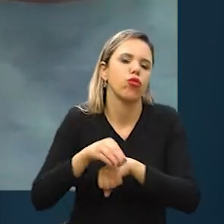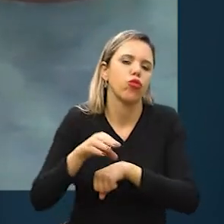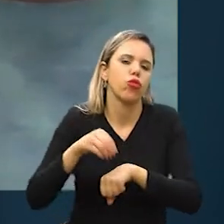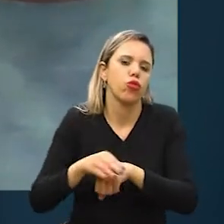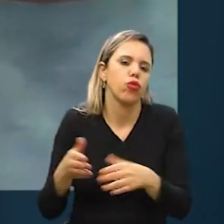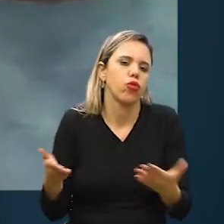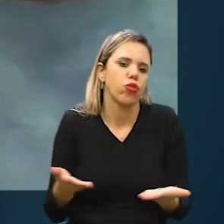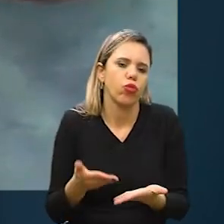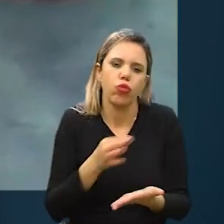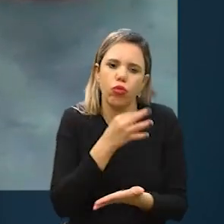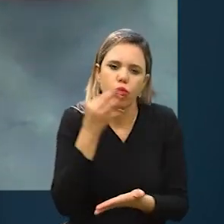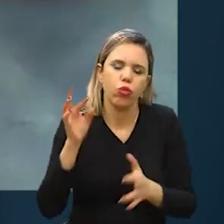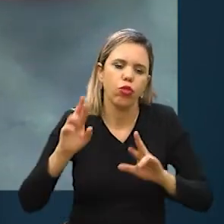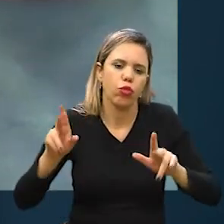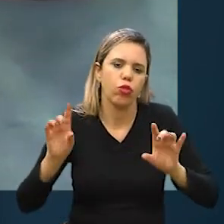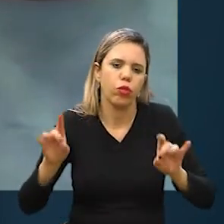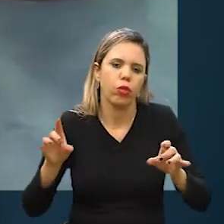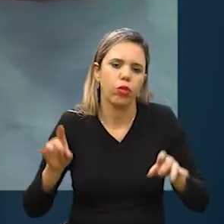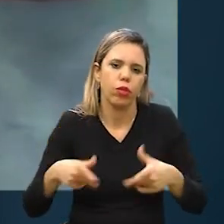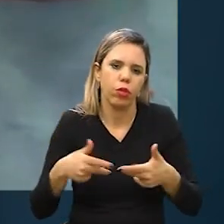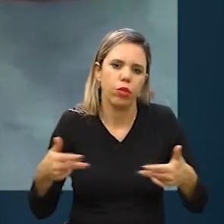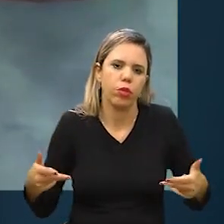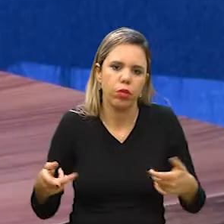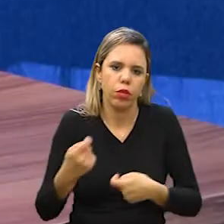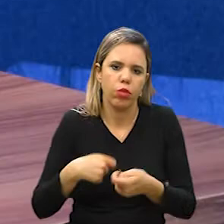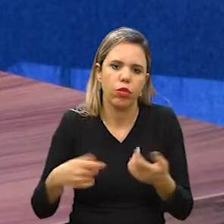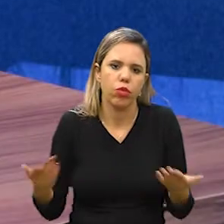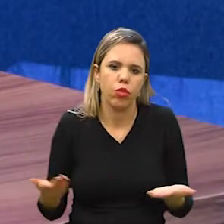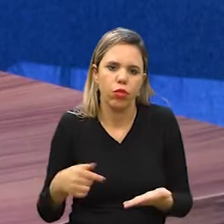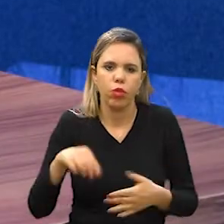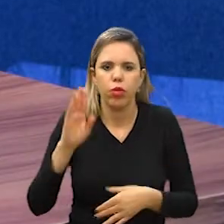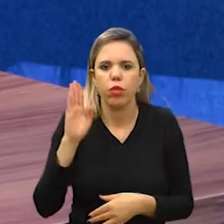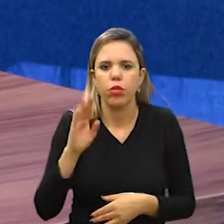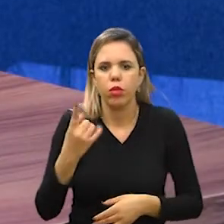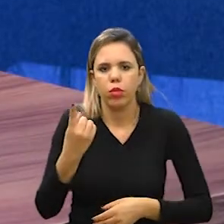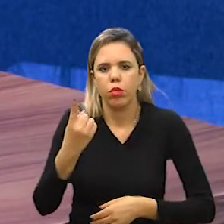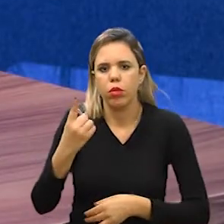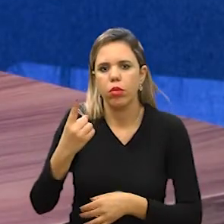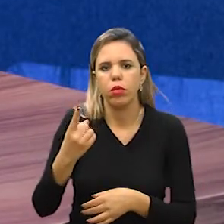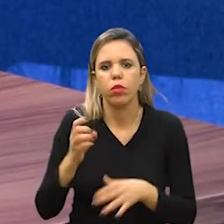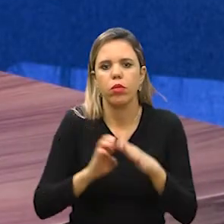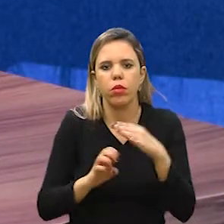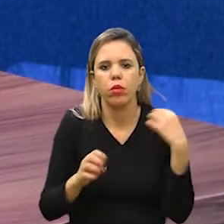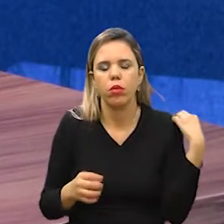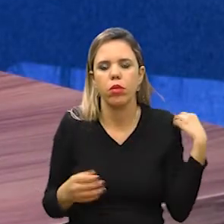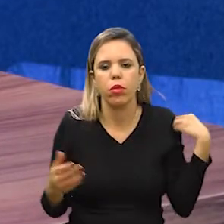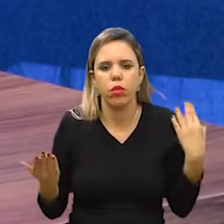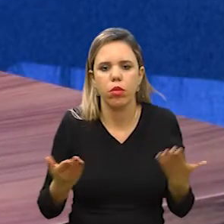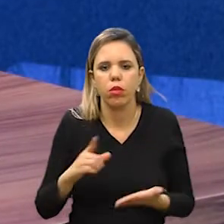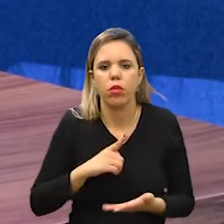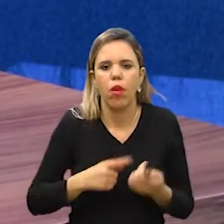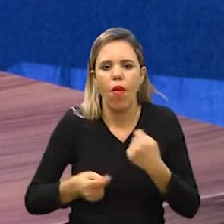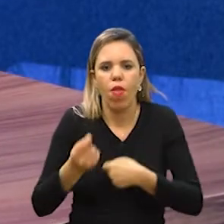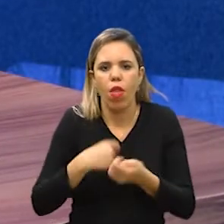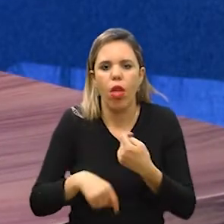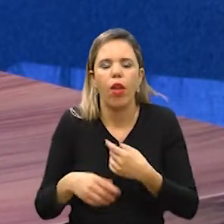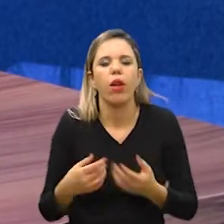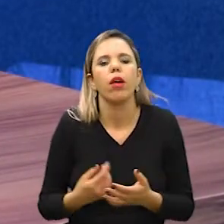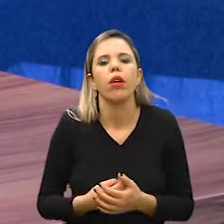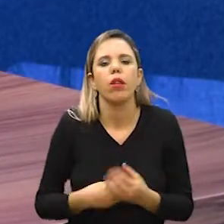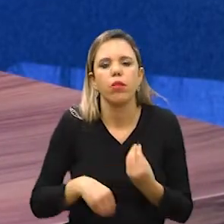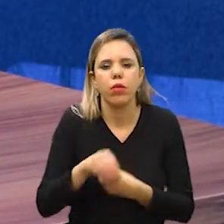um suporte hoje muito diferenciado no mercado. E hoje são mais de uma franquia. Hoje vocês têm